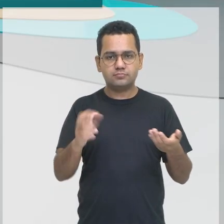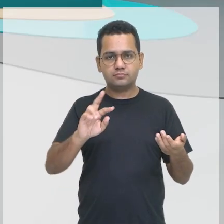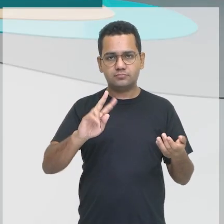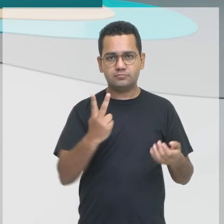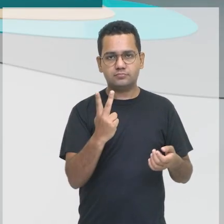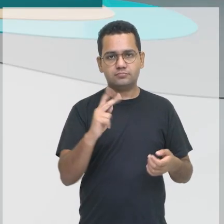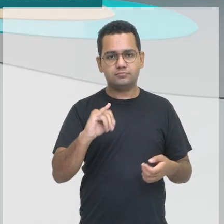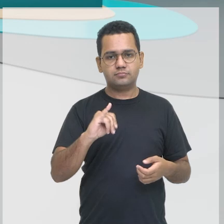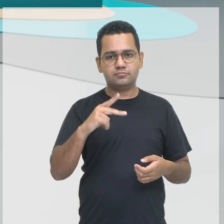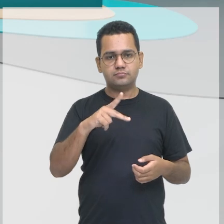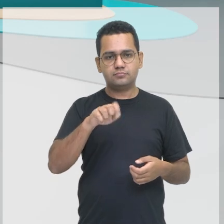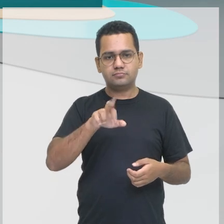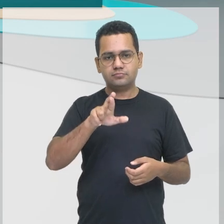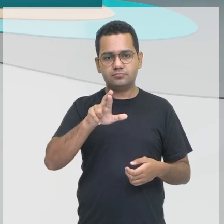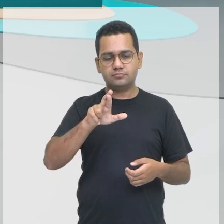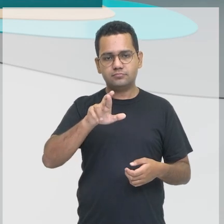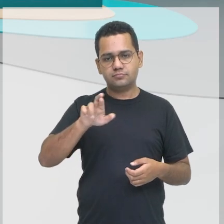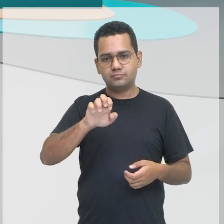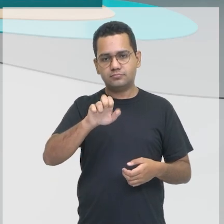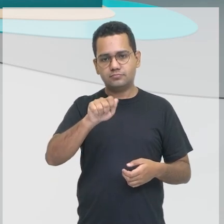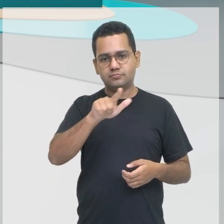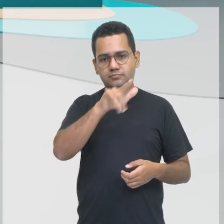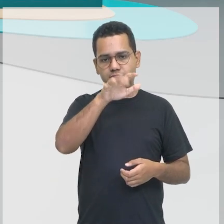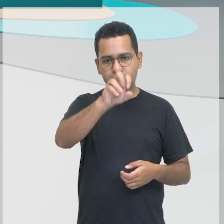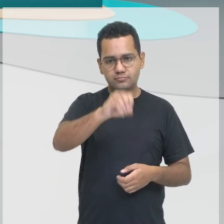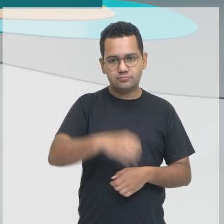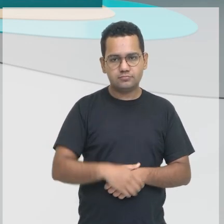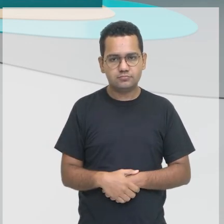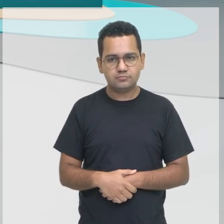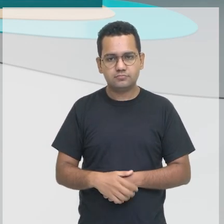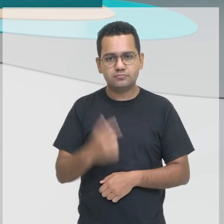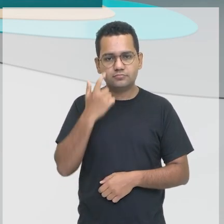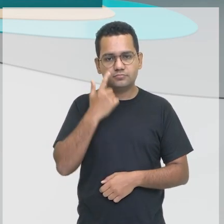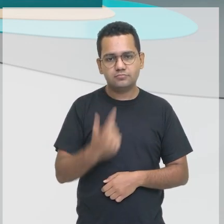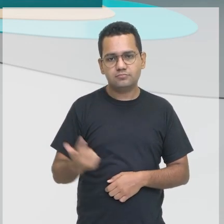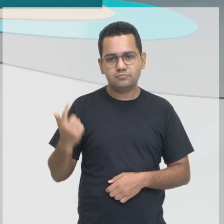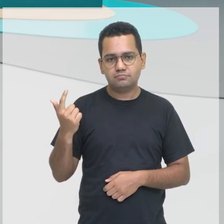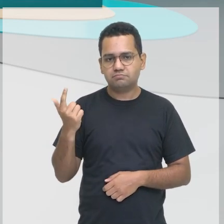ver, museu de cera. Então,